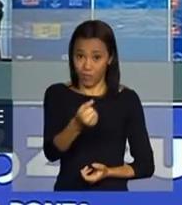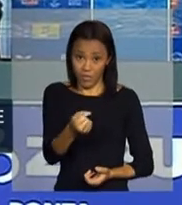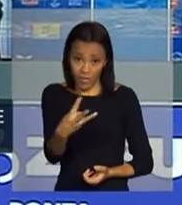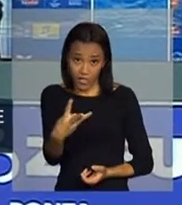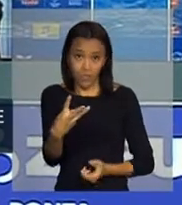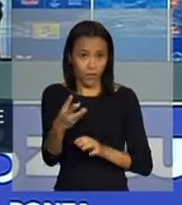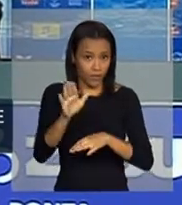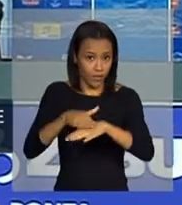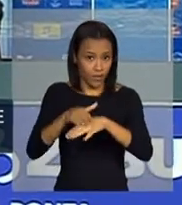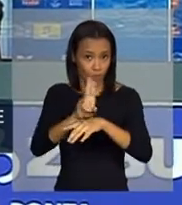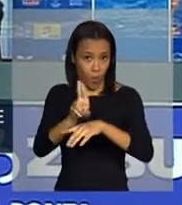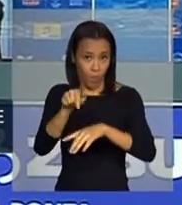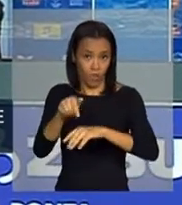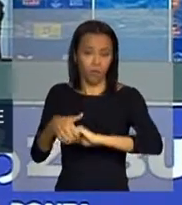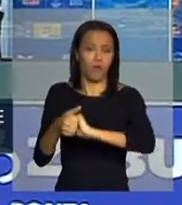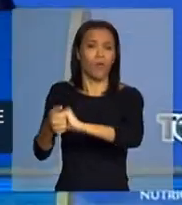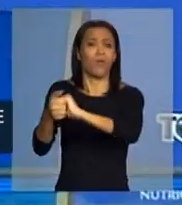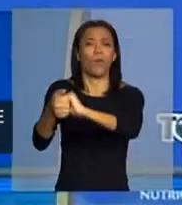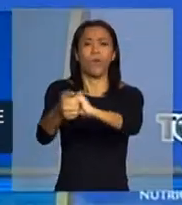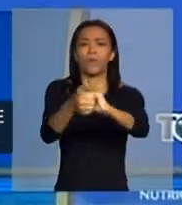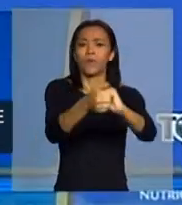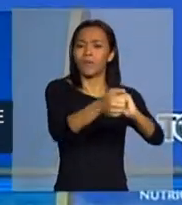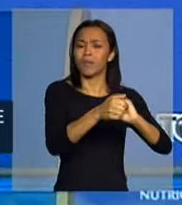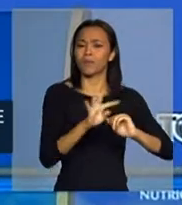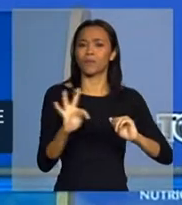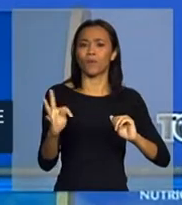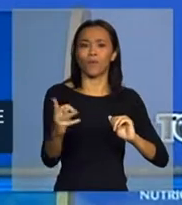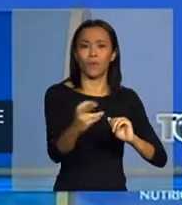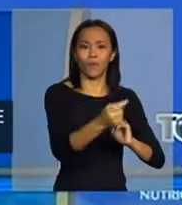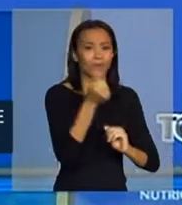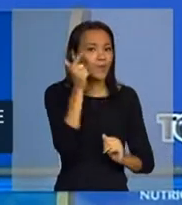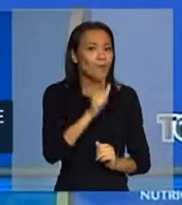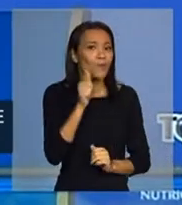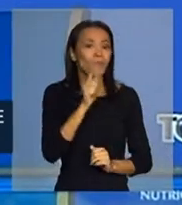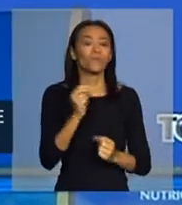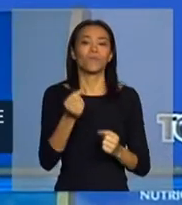um dos ganhadores desta comenda.